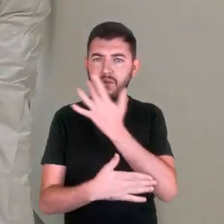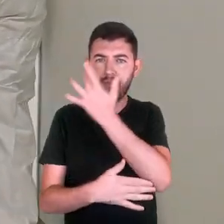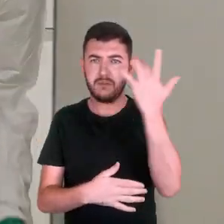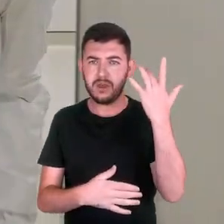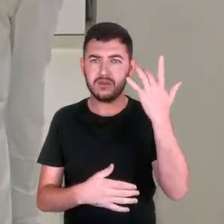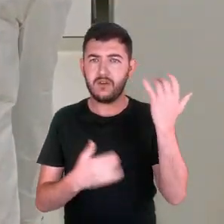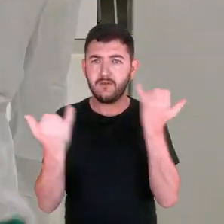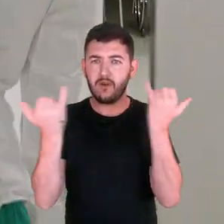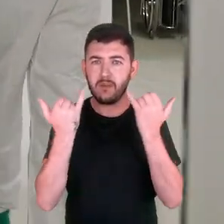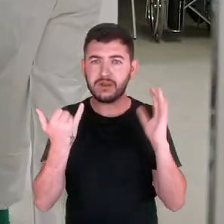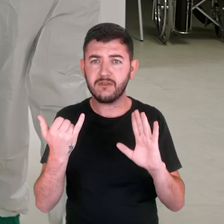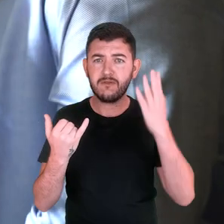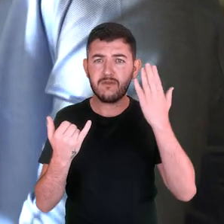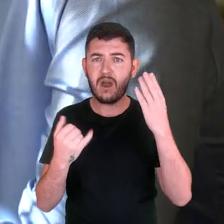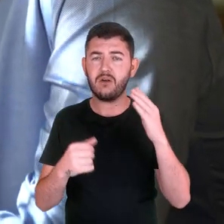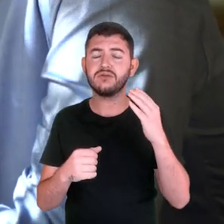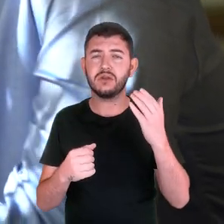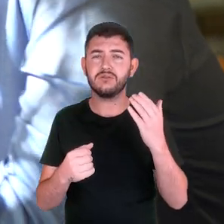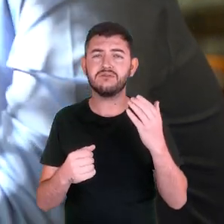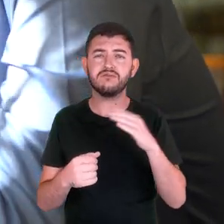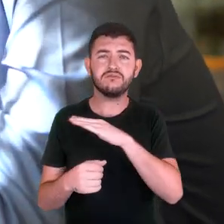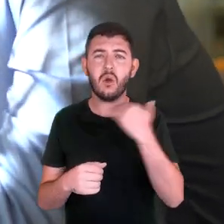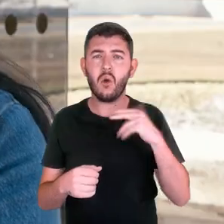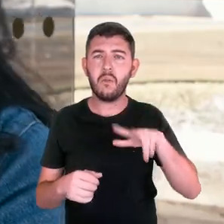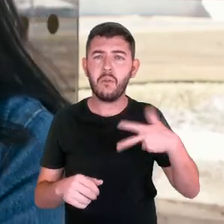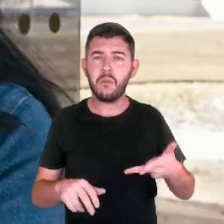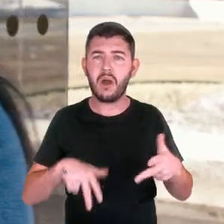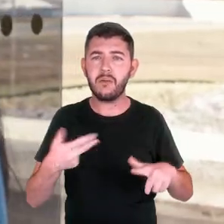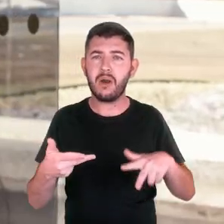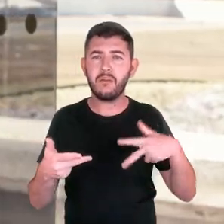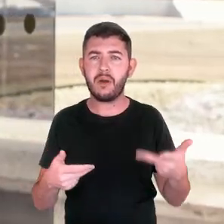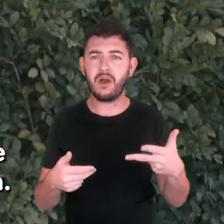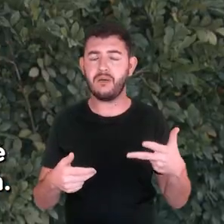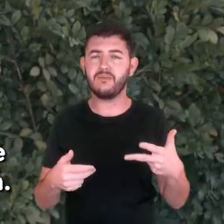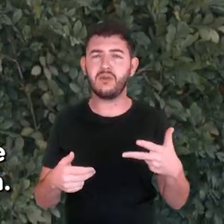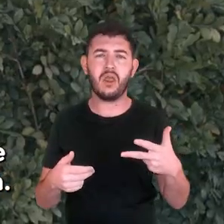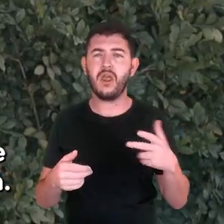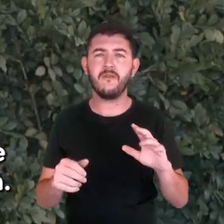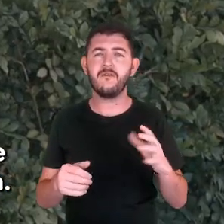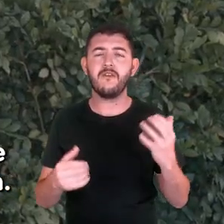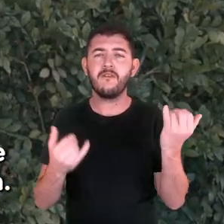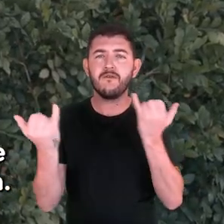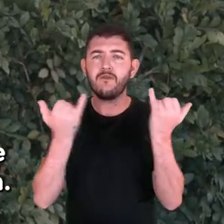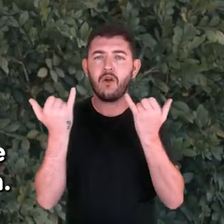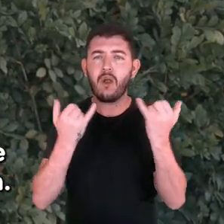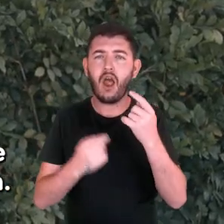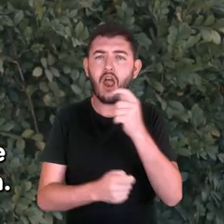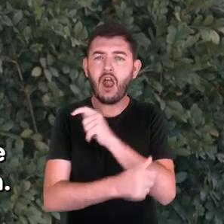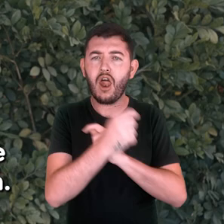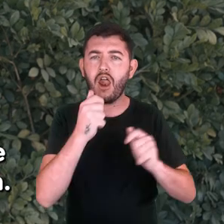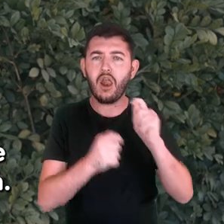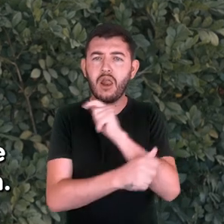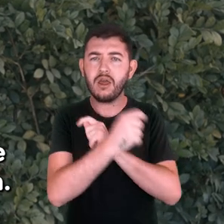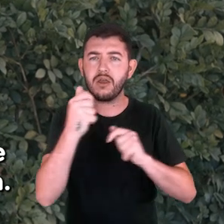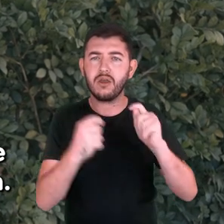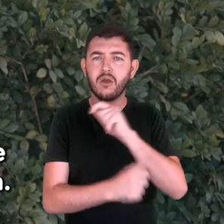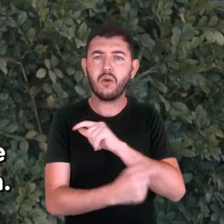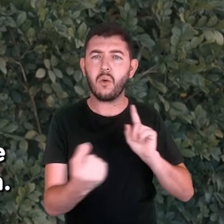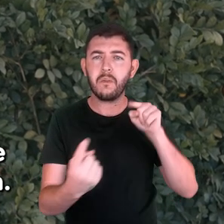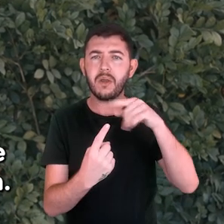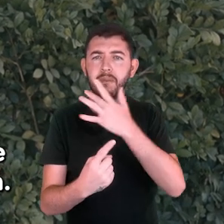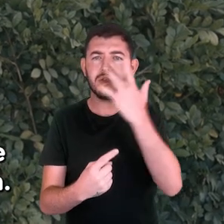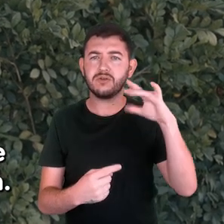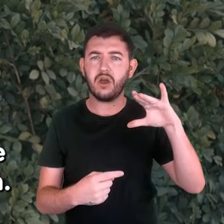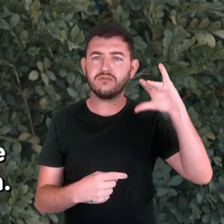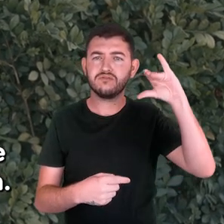Você viu tanto de gente que morreu por conta de notícias falsas que foram propagadas durante. Desinformando os outros, querendo que a pessoa